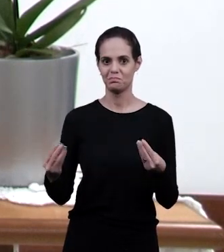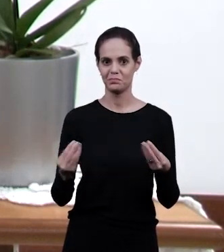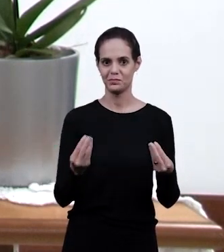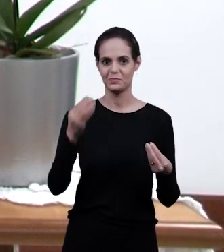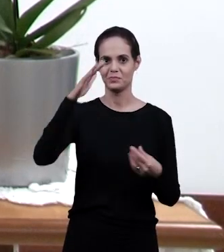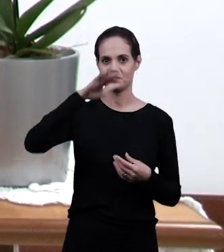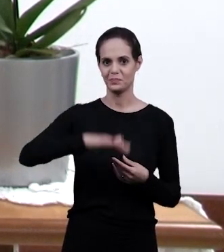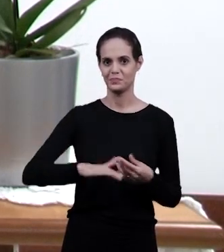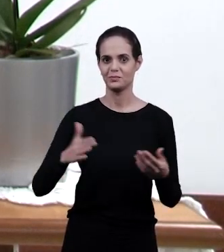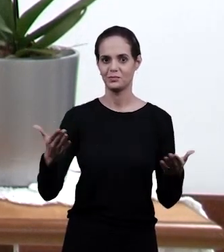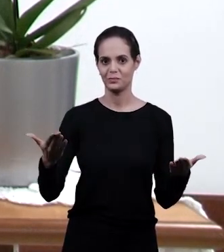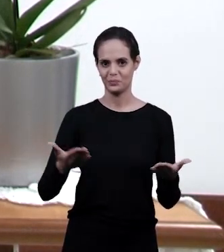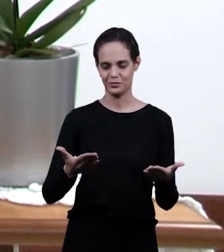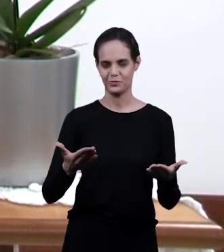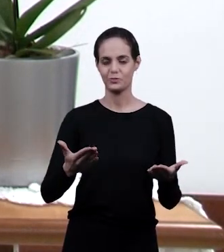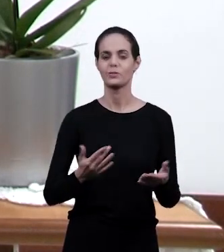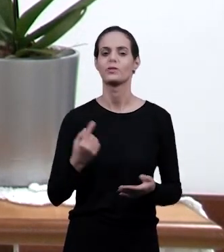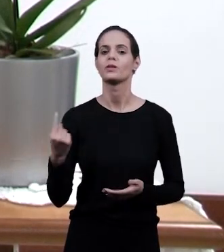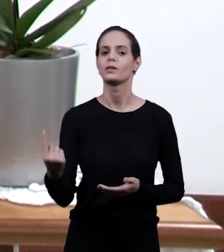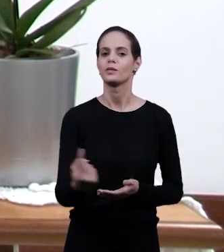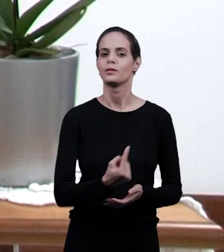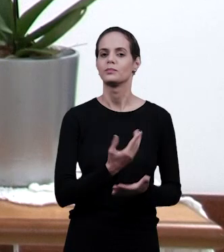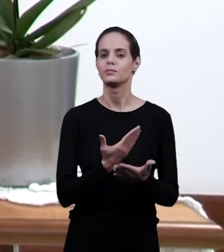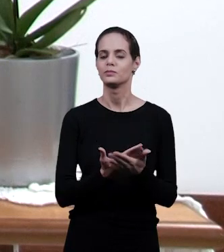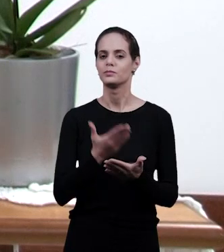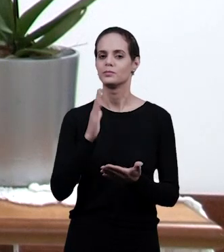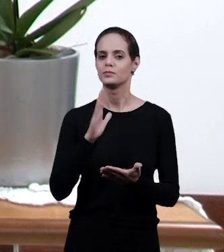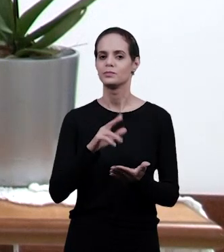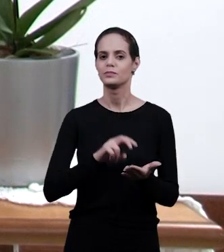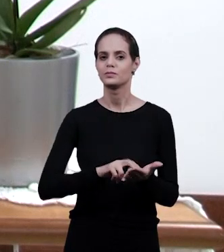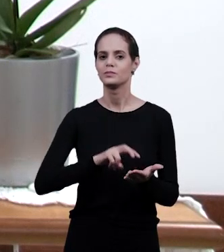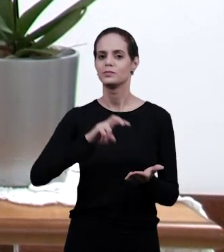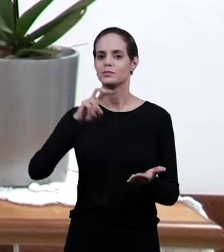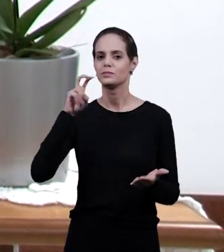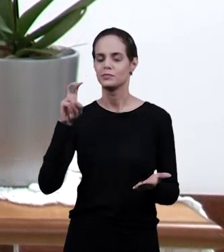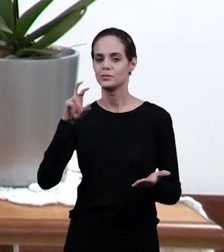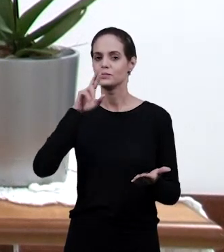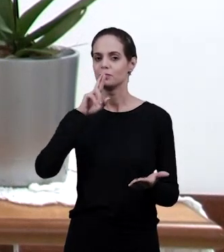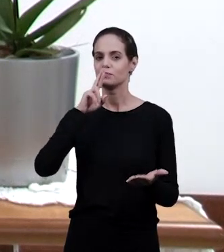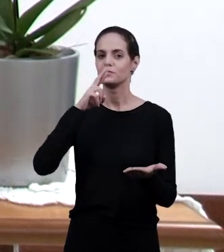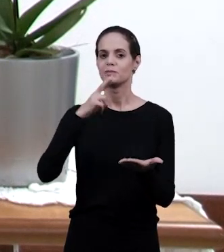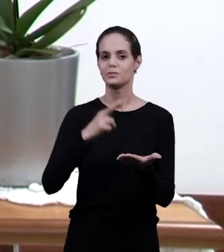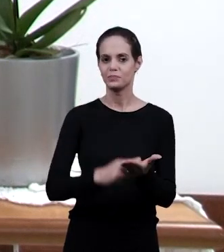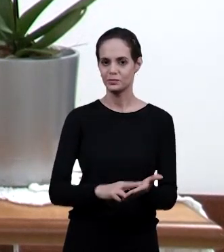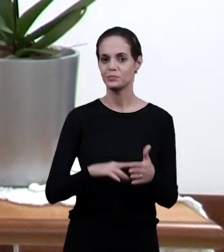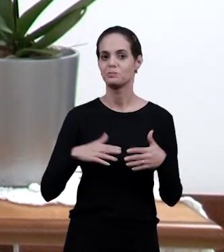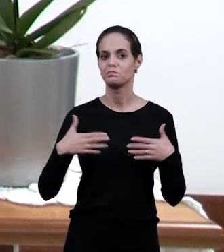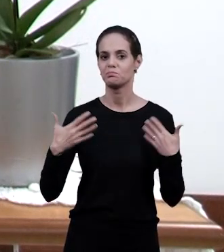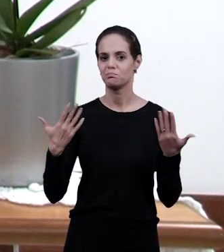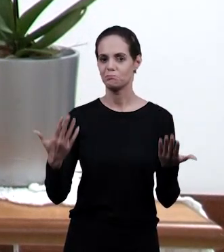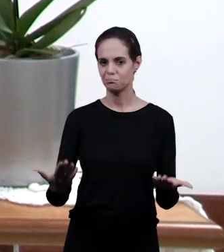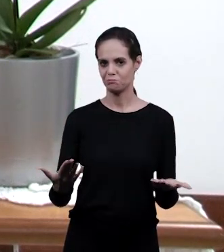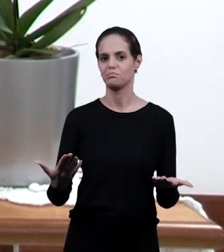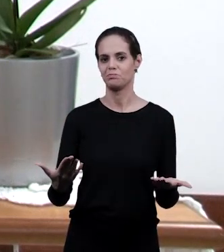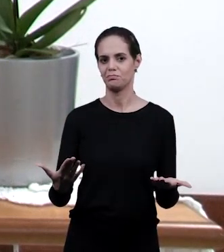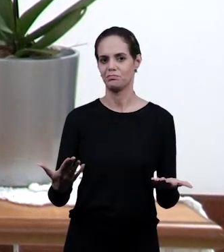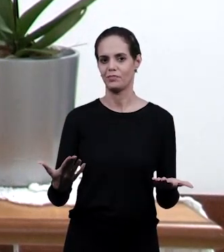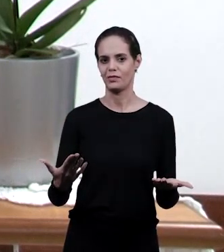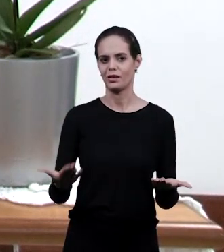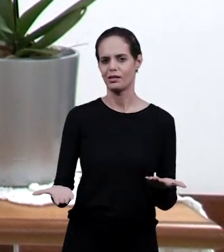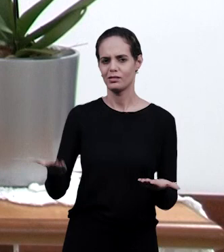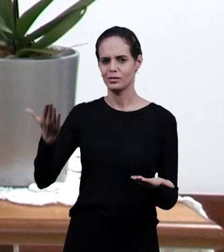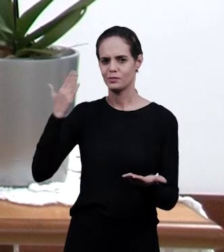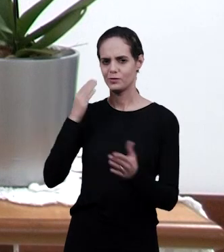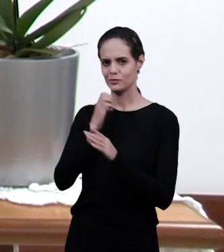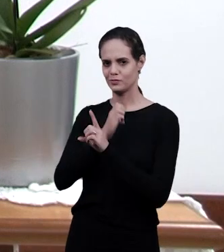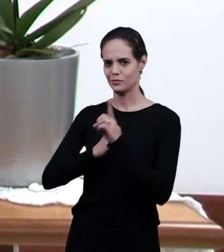nessa tarde. Nós estudamos nesta manhã ainda um resultado, ou seja, aquilo que foi trazido na